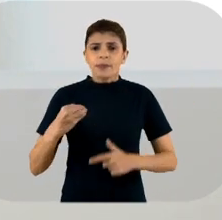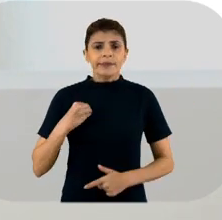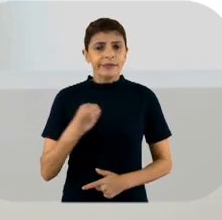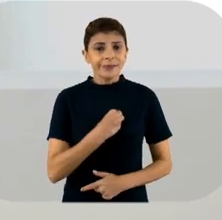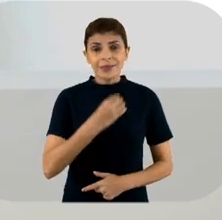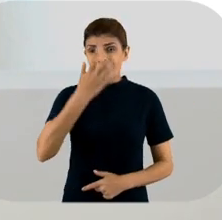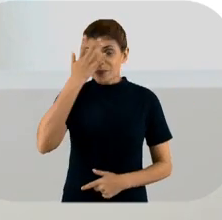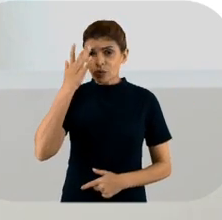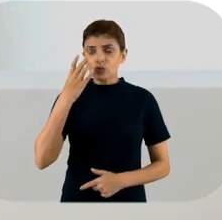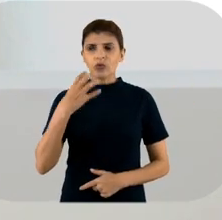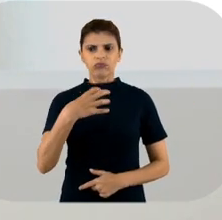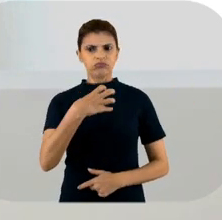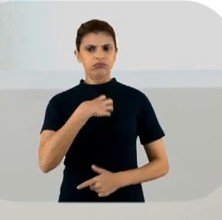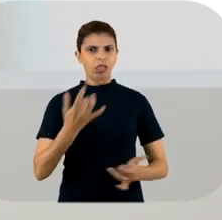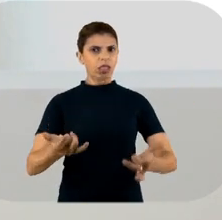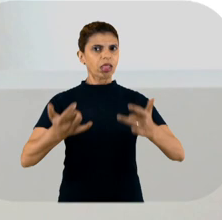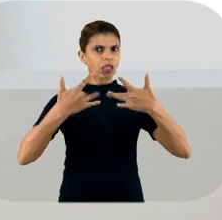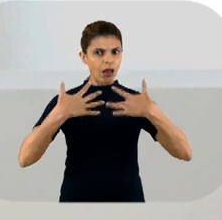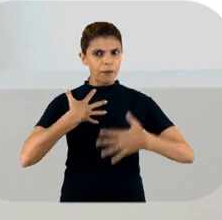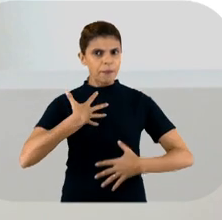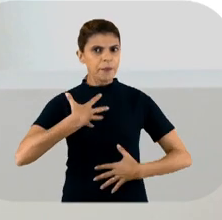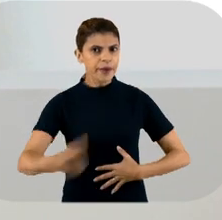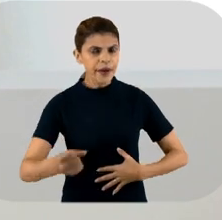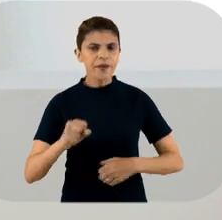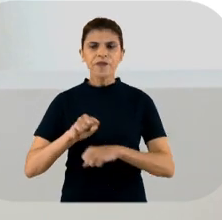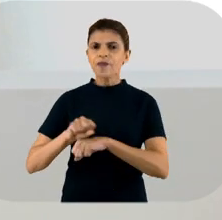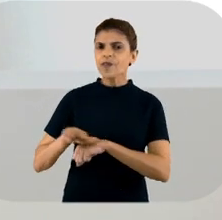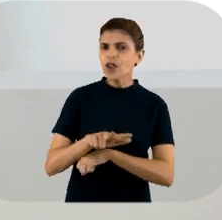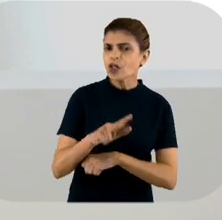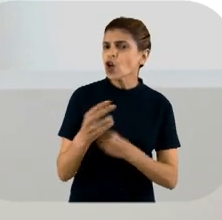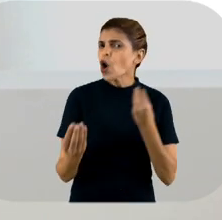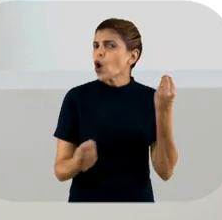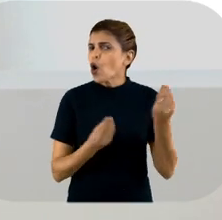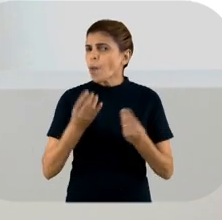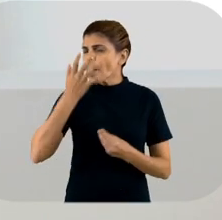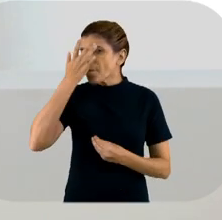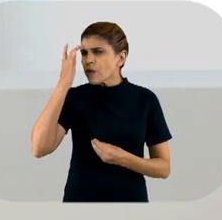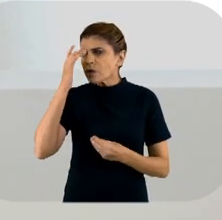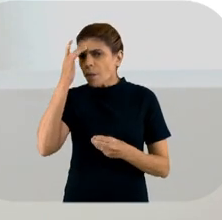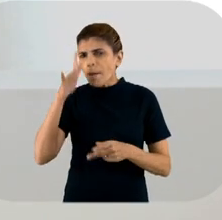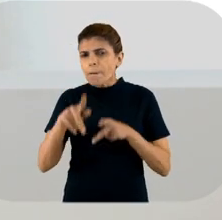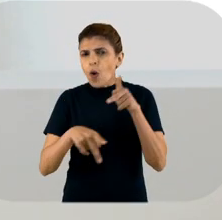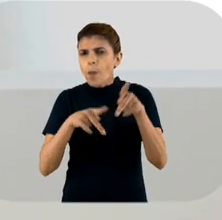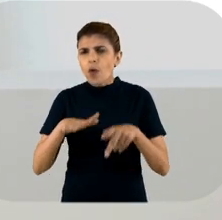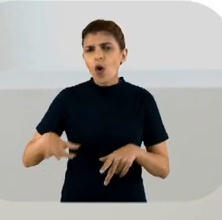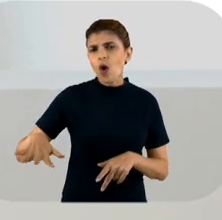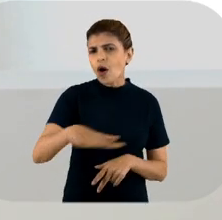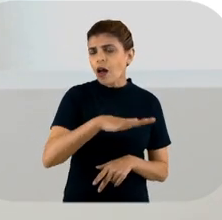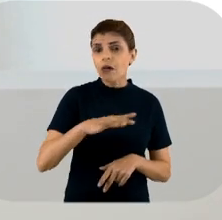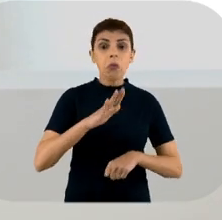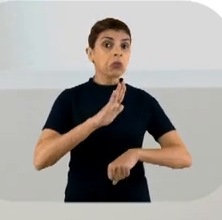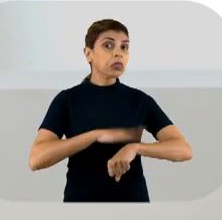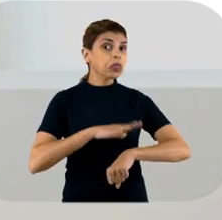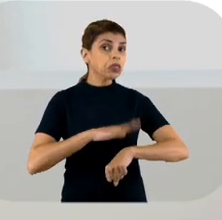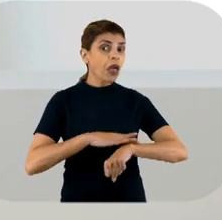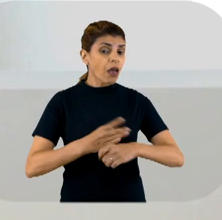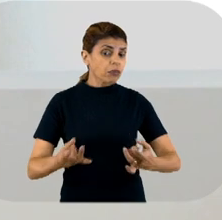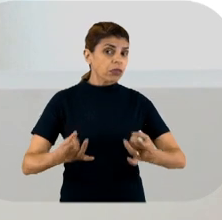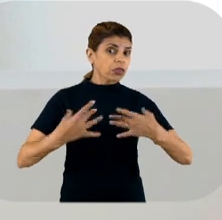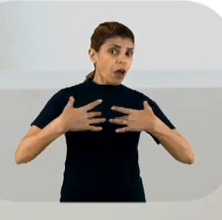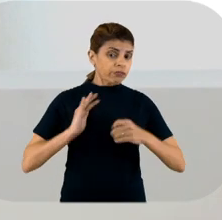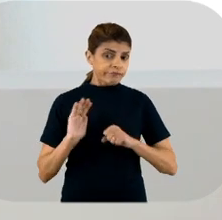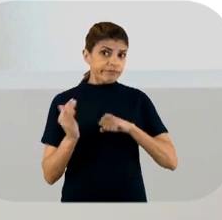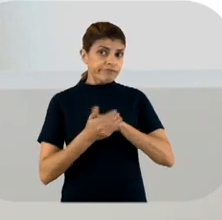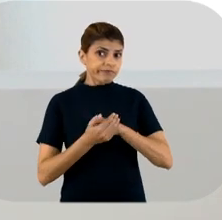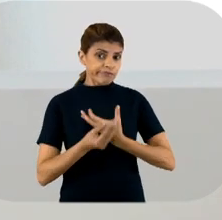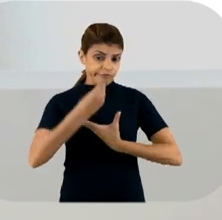se pessoas assintomáticas transmitem o vírus, qual a proporção de pessoas assintomáticas na população, por quanto tempo é esse período de